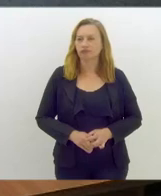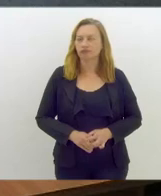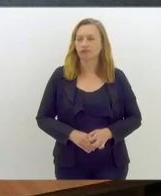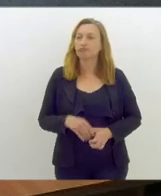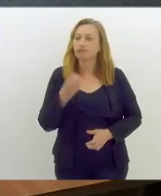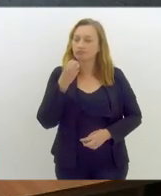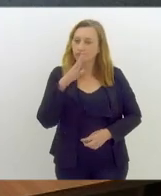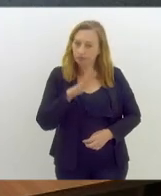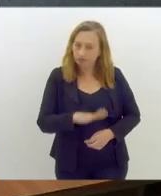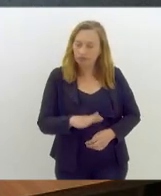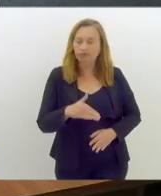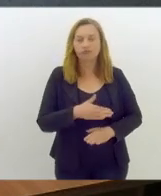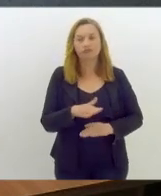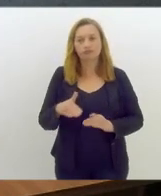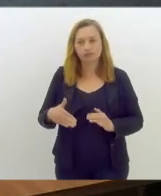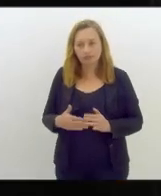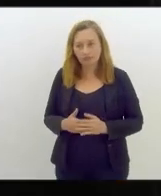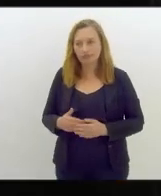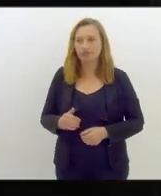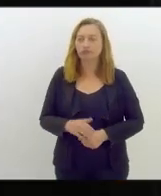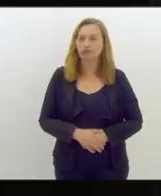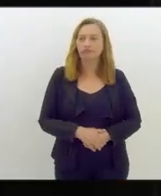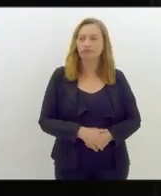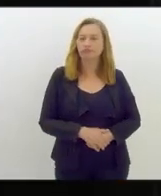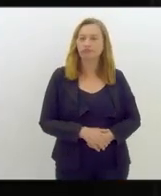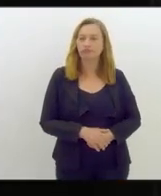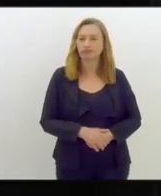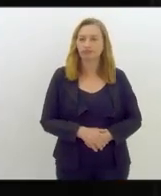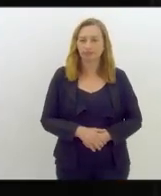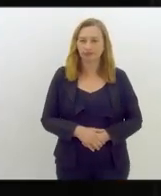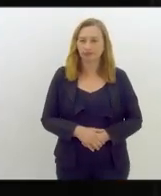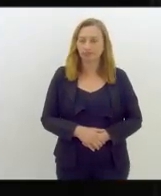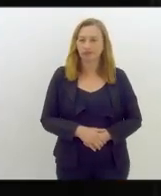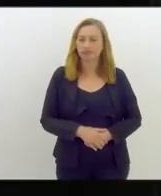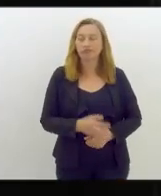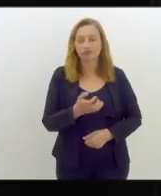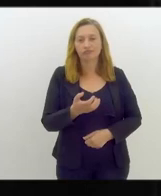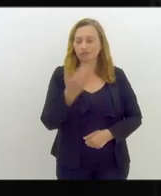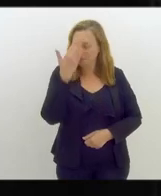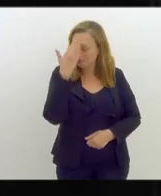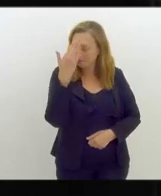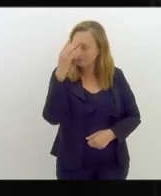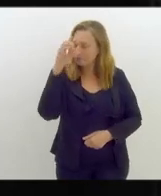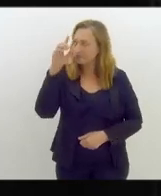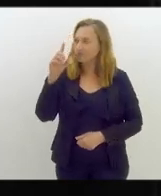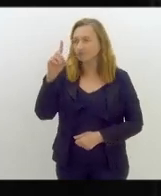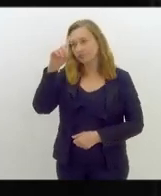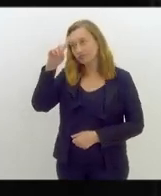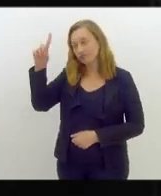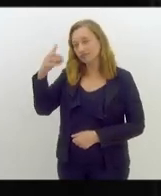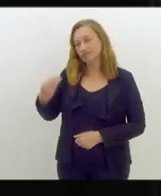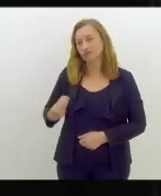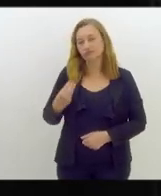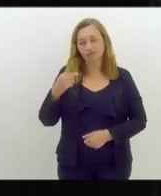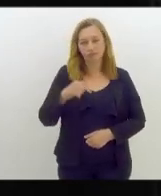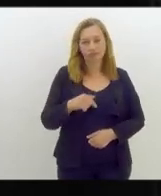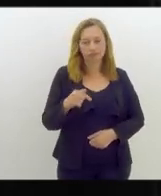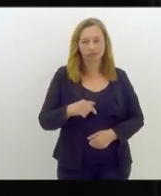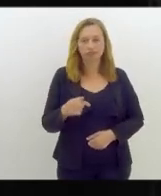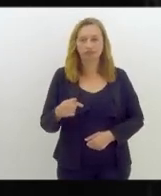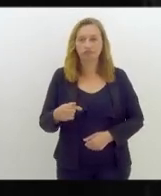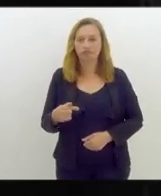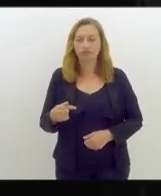Boa tarde a todos e a todas. Eu, inicialmente, eu quero agradecer a Deus por estarmos aqui neste dia